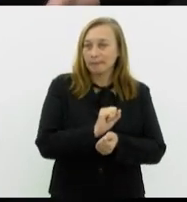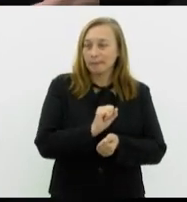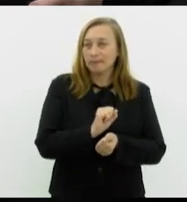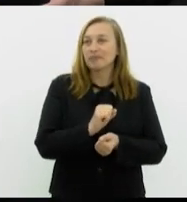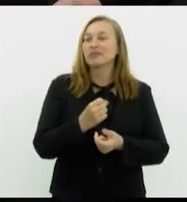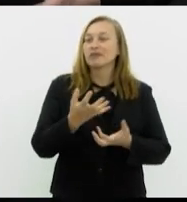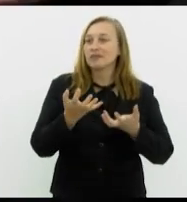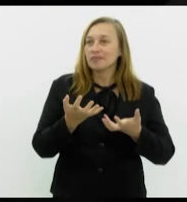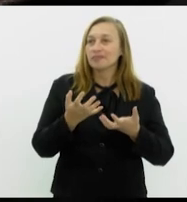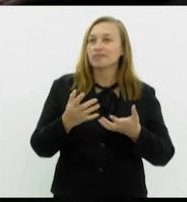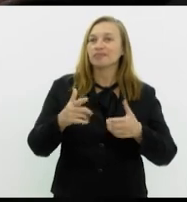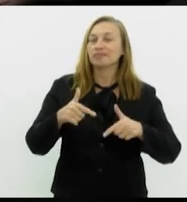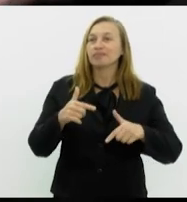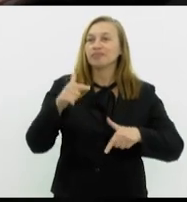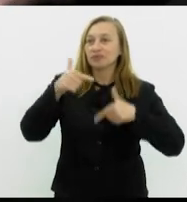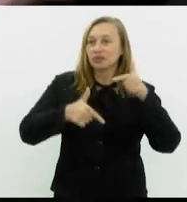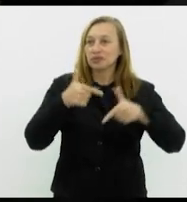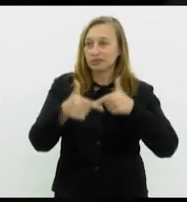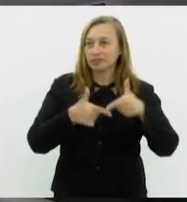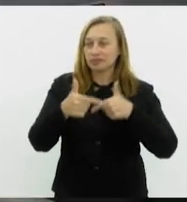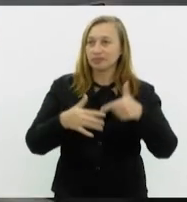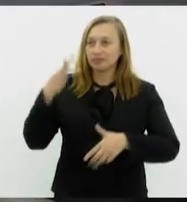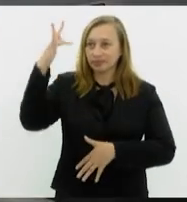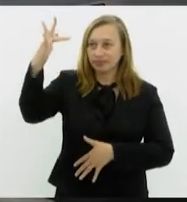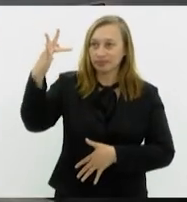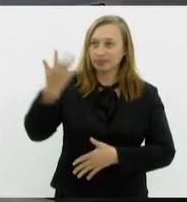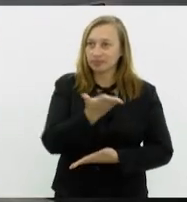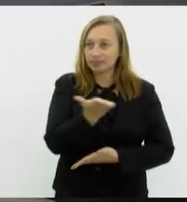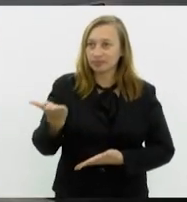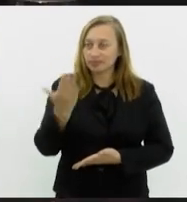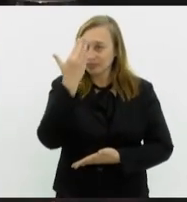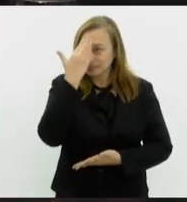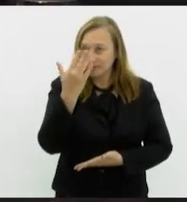com vocês no futuro e agradeço pela oportunidade de dizer algumas palavras.